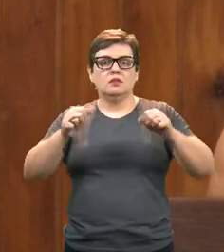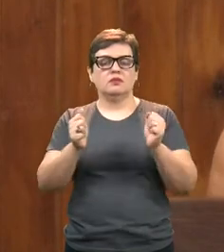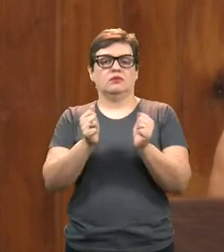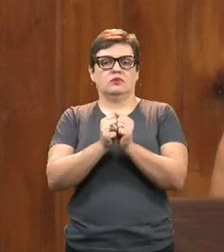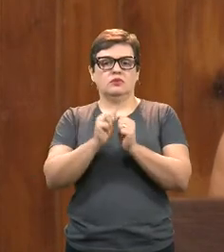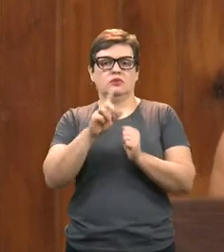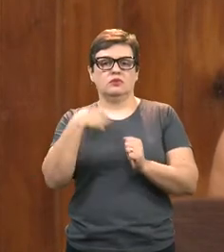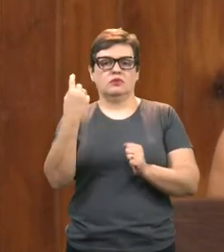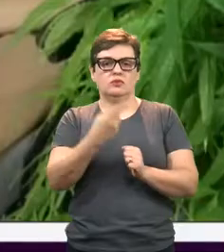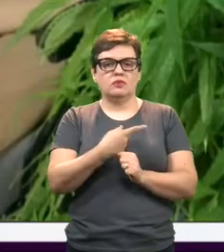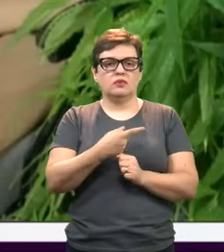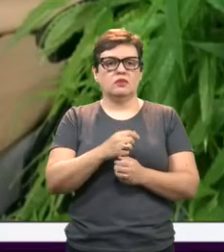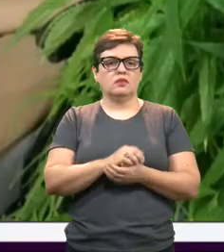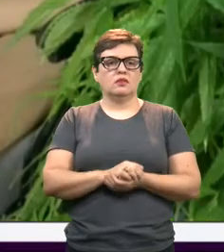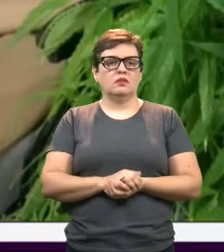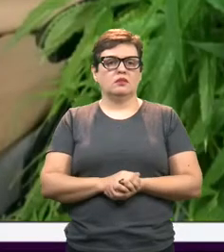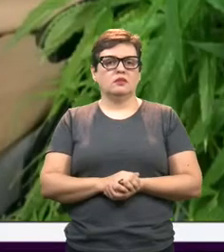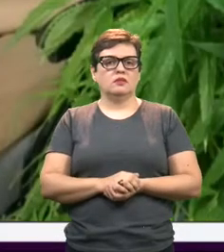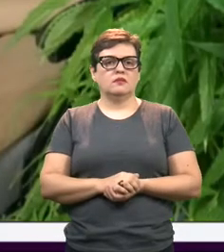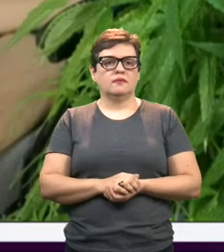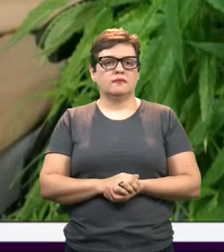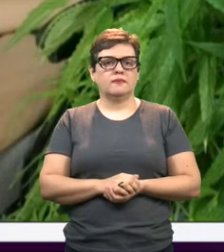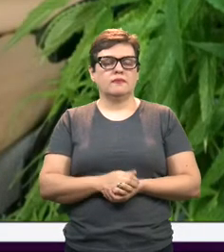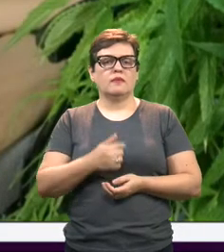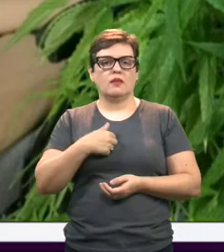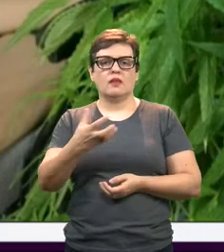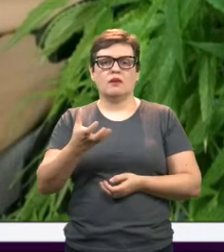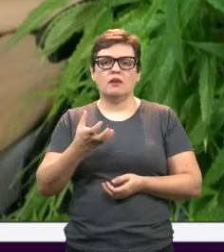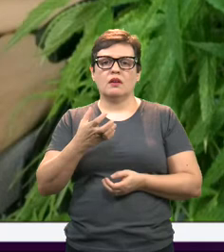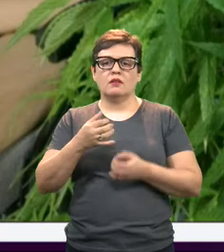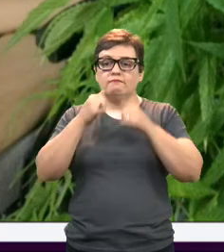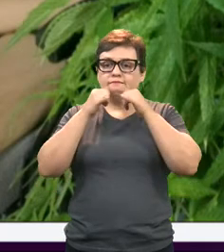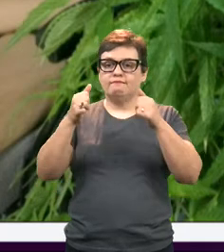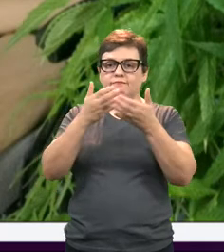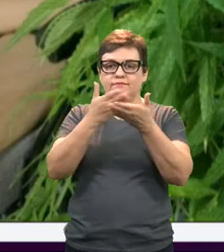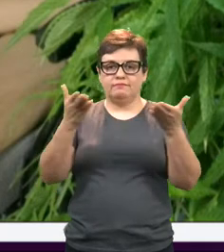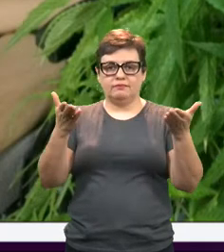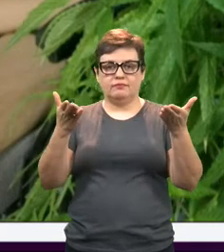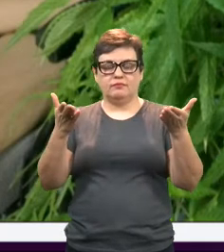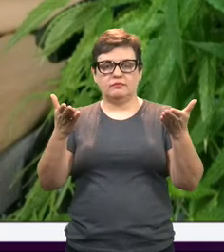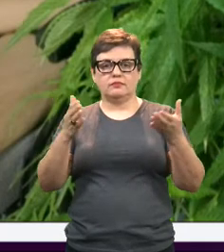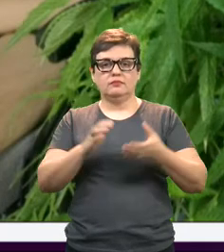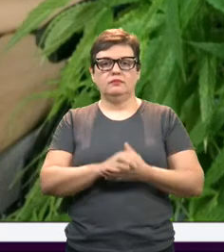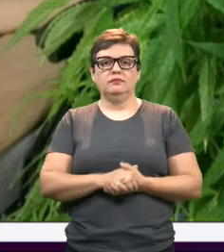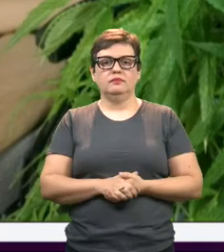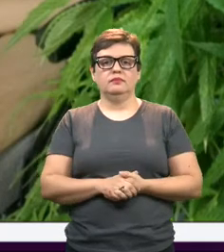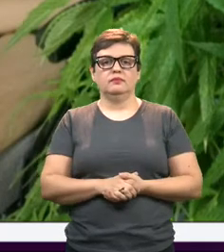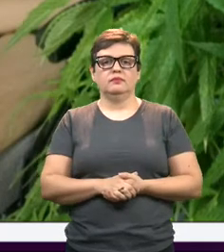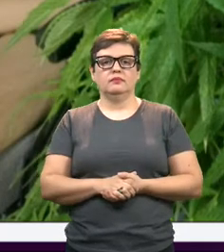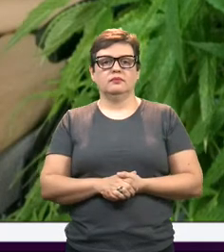redor, para quem o conhece. E eu quero deixar aqui para vocês o seguinte,